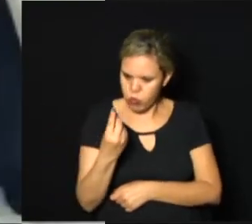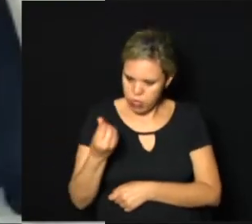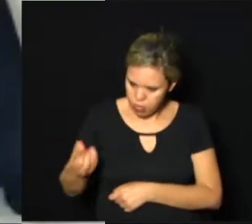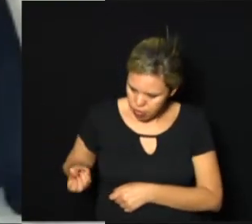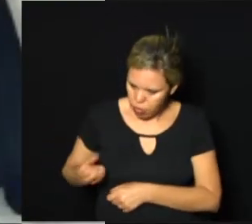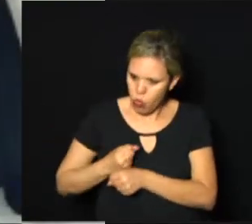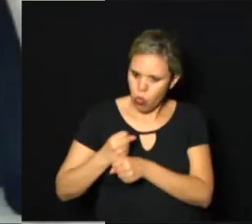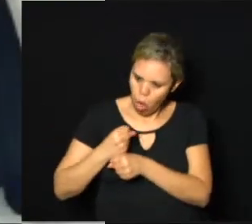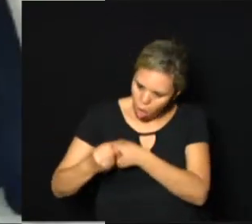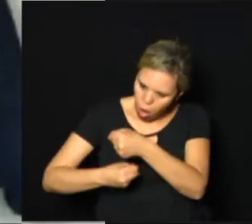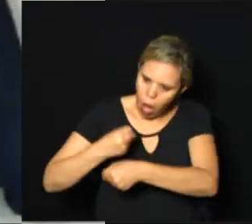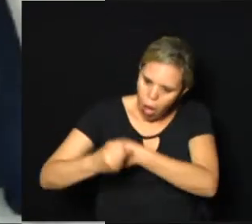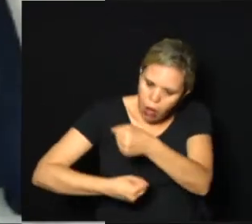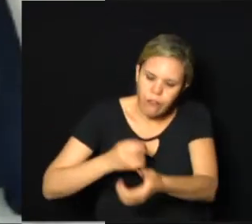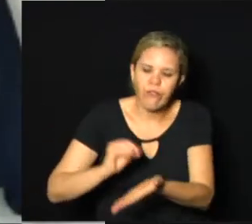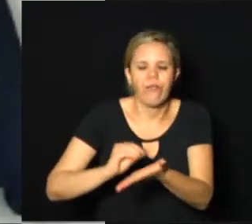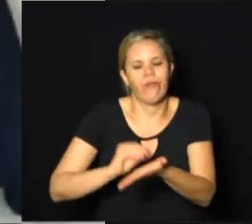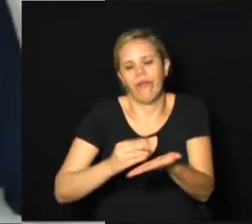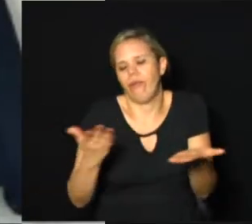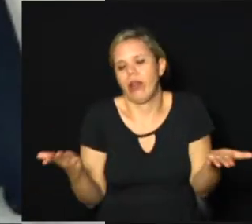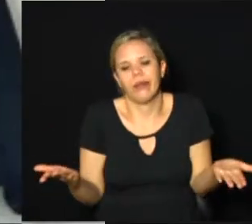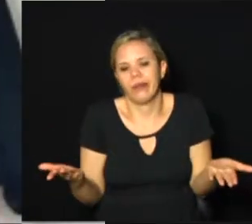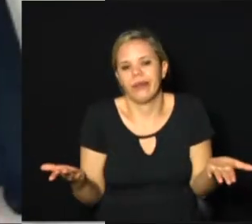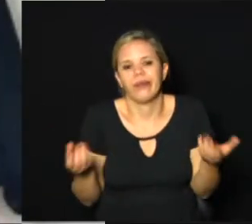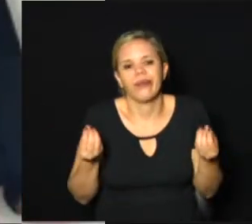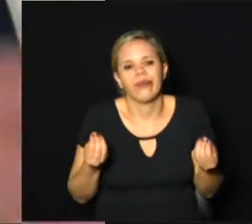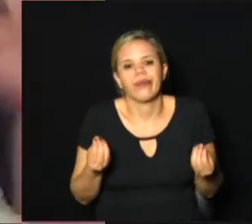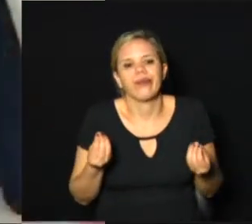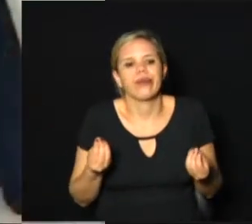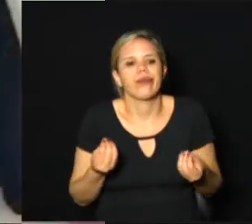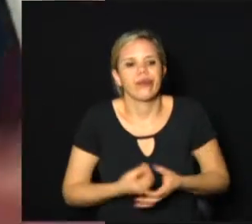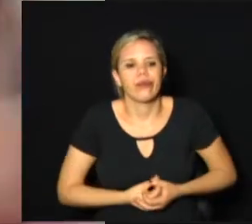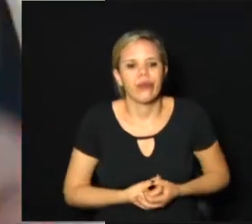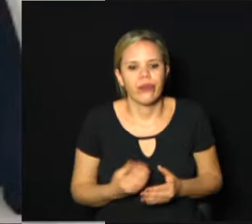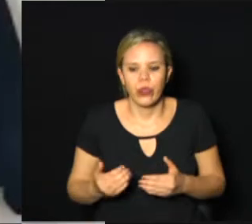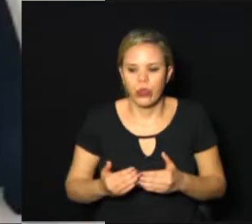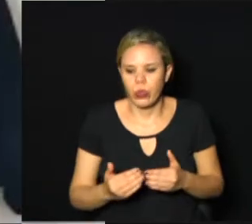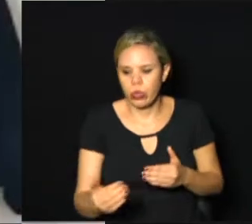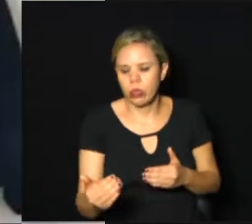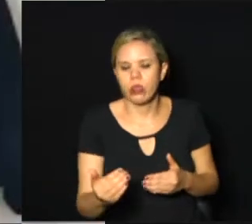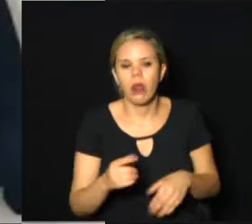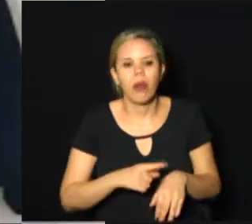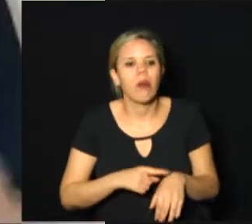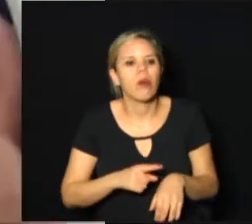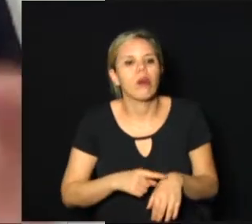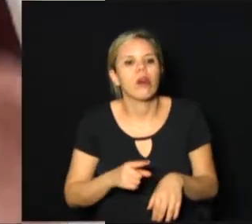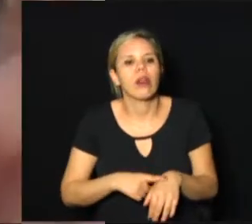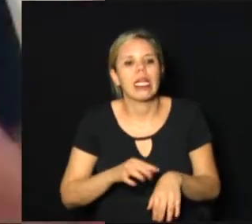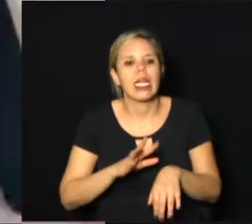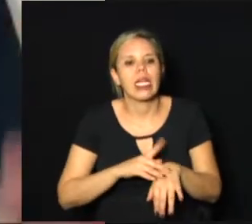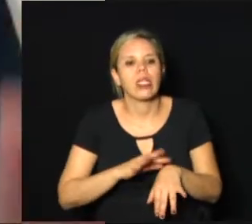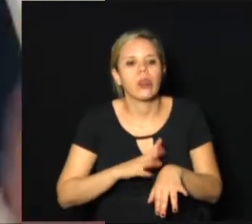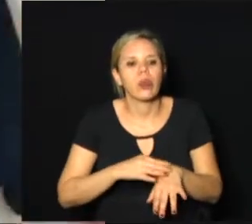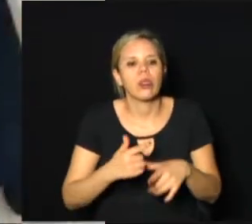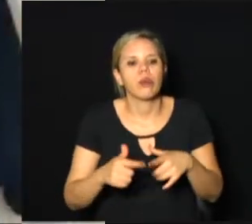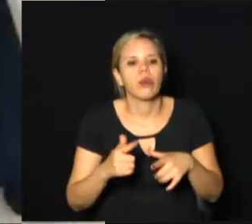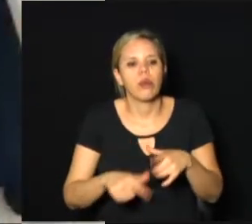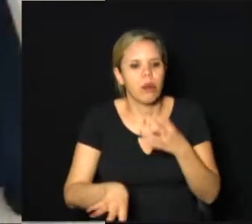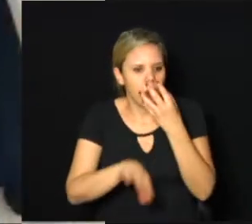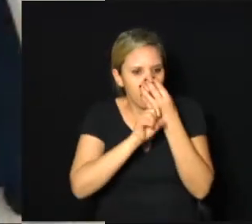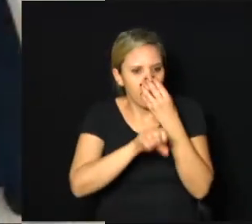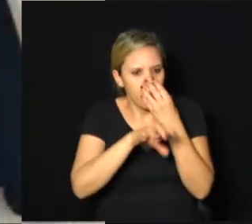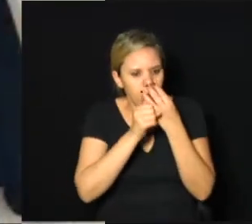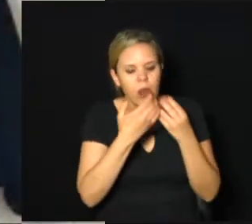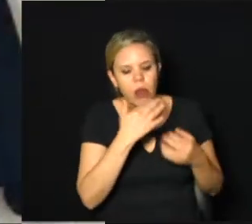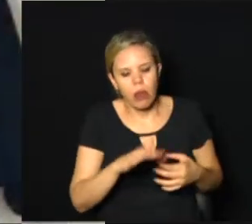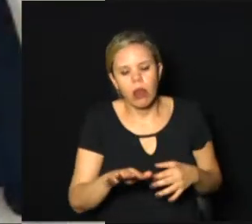todo ano falta. Como que é a situação? Ela falta durante a chamada época da sazonalidade das doenças respiratórias da infância,